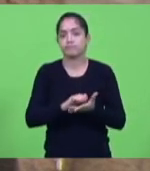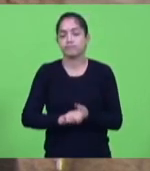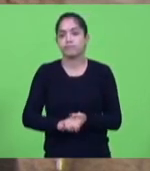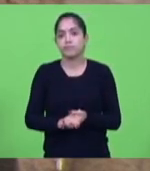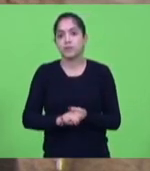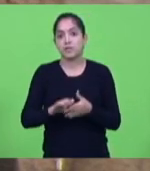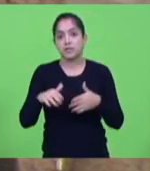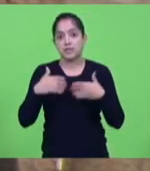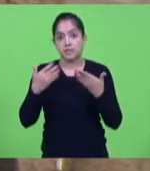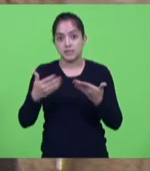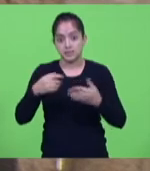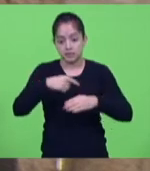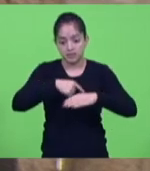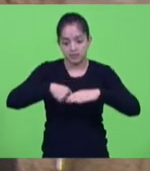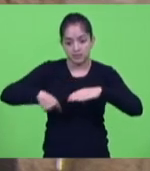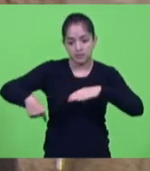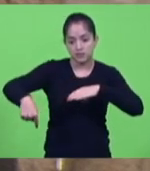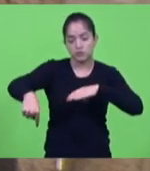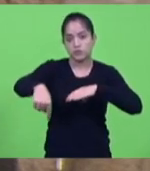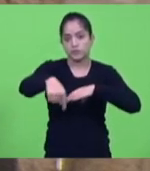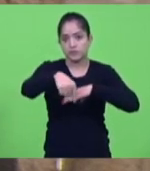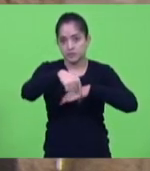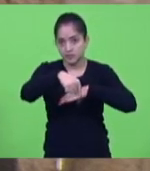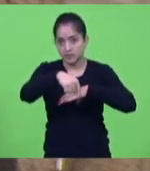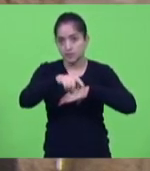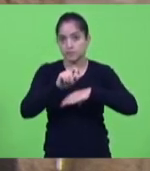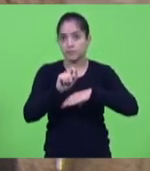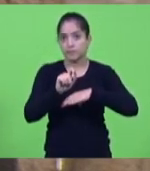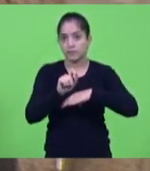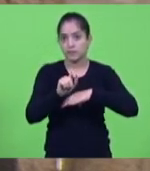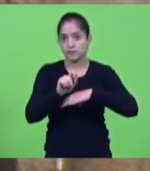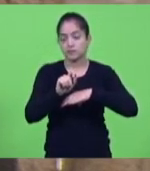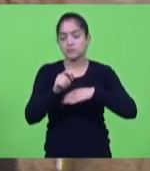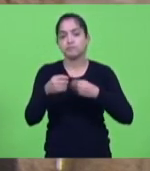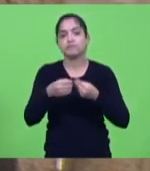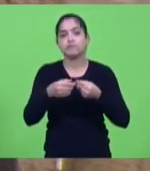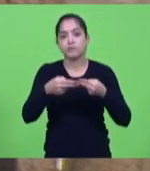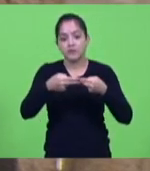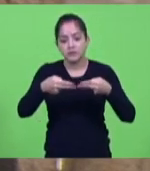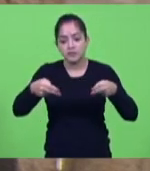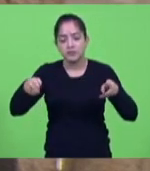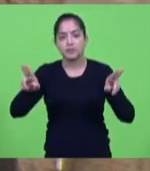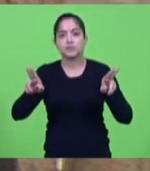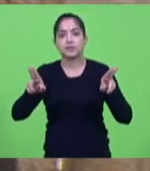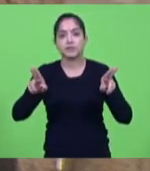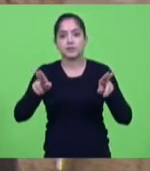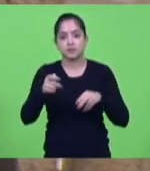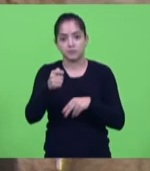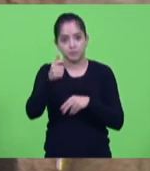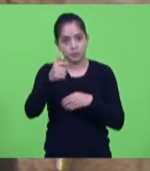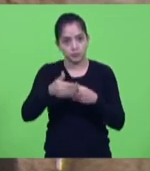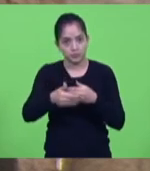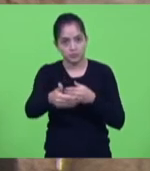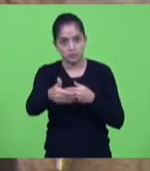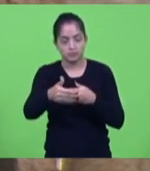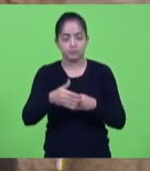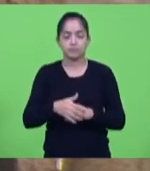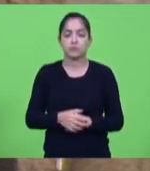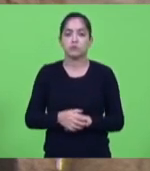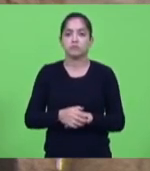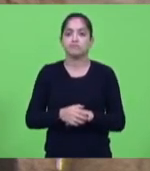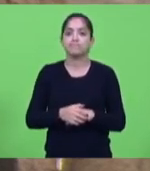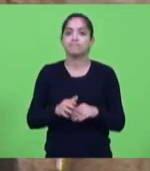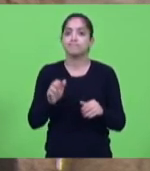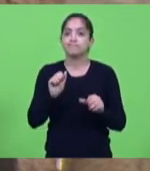grande viaduto no entroncamento da SC-108 será entregue nos próximos dias. Nós esperamos ansiosamente